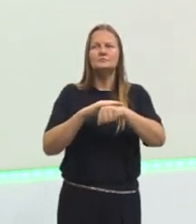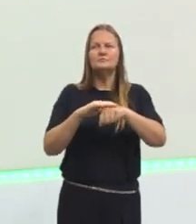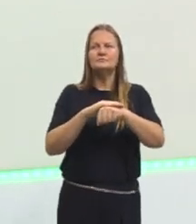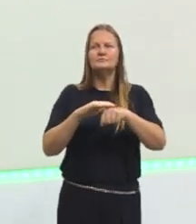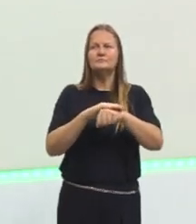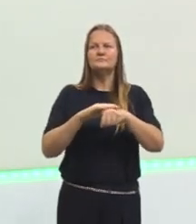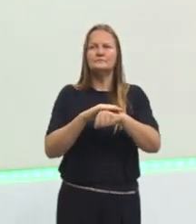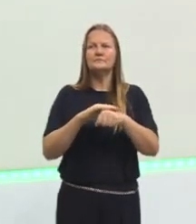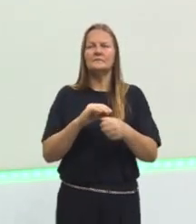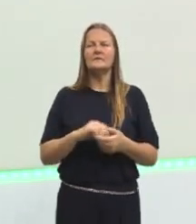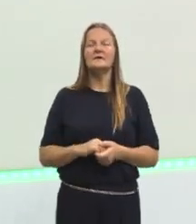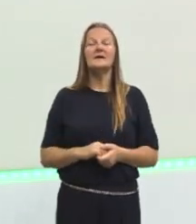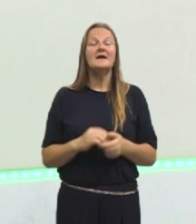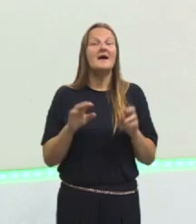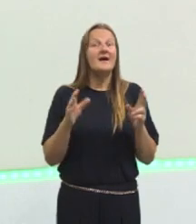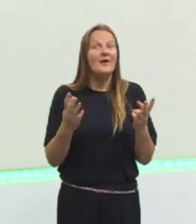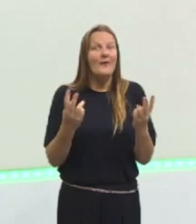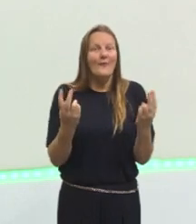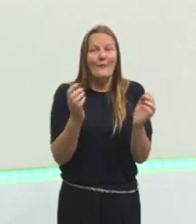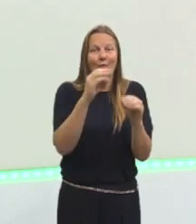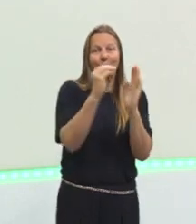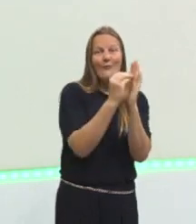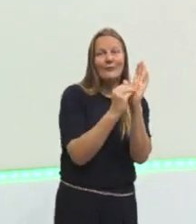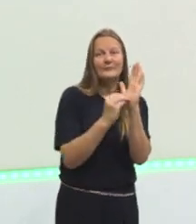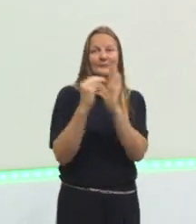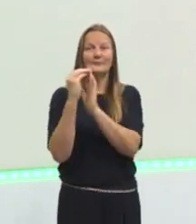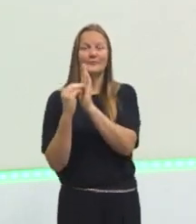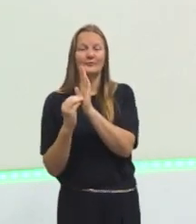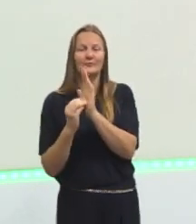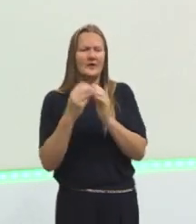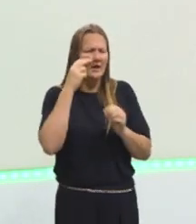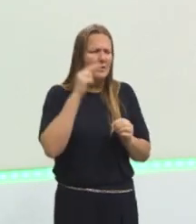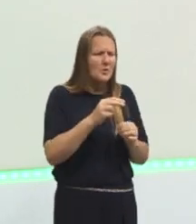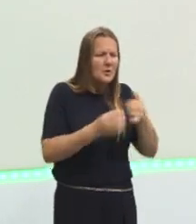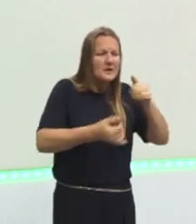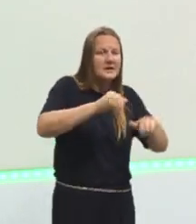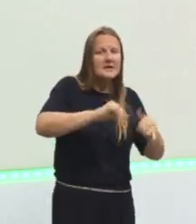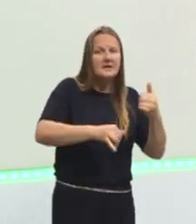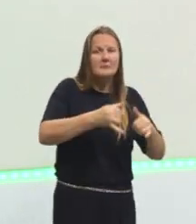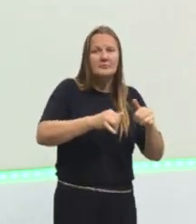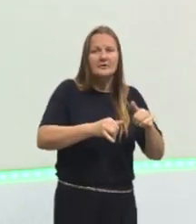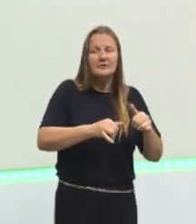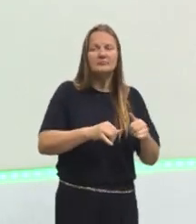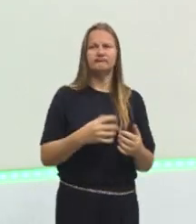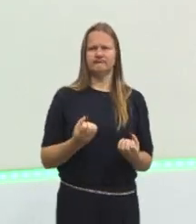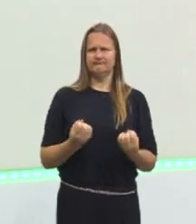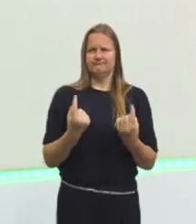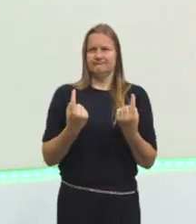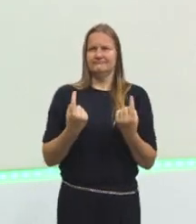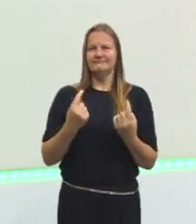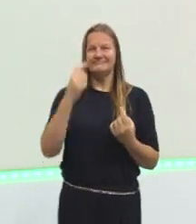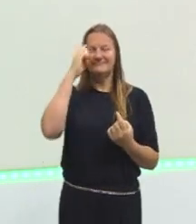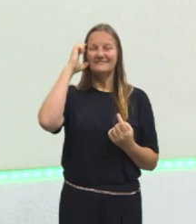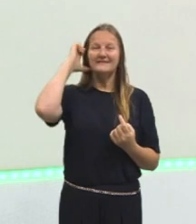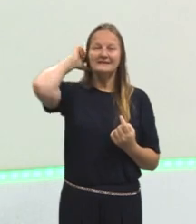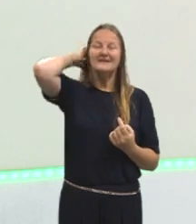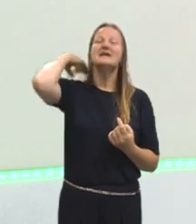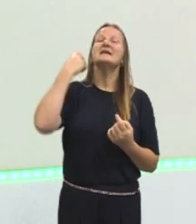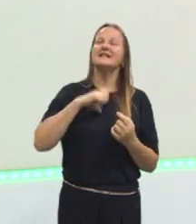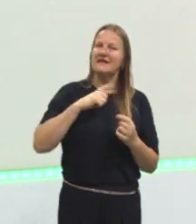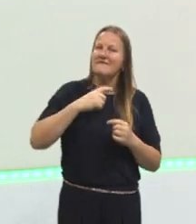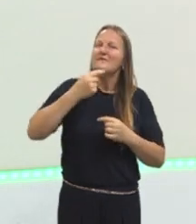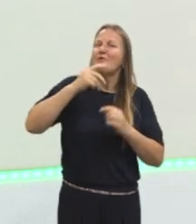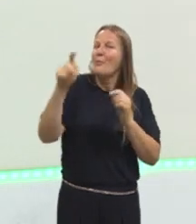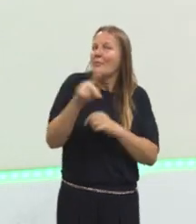se conversando muito então quando eu fui ver a prova de química e é um unânime entre os professores de química ele vários relatos de outros